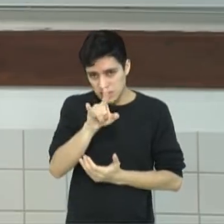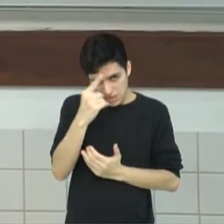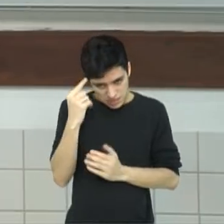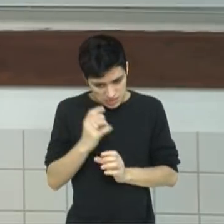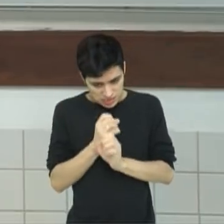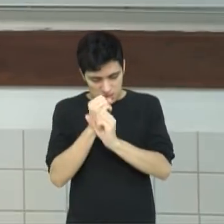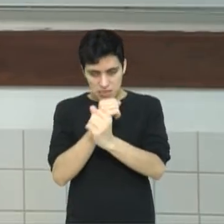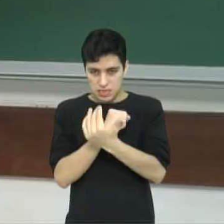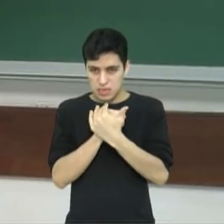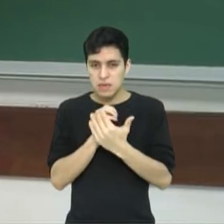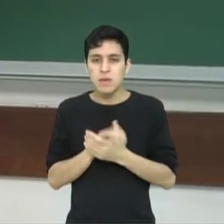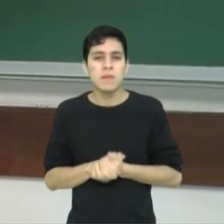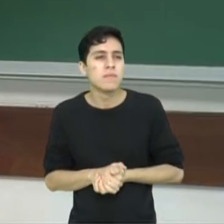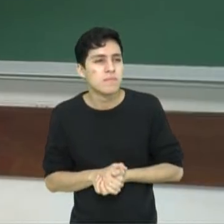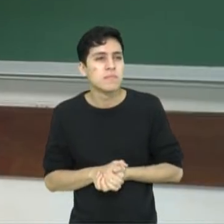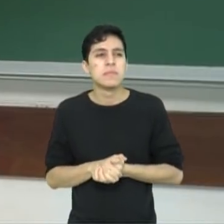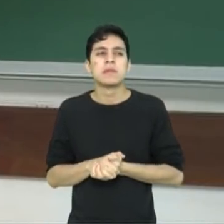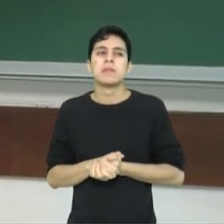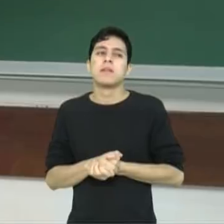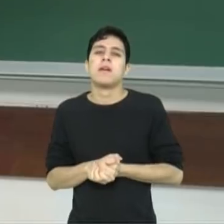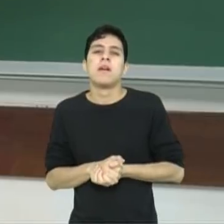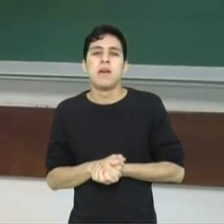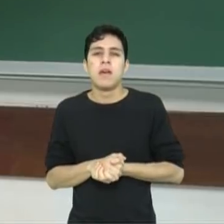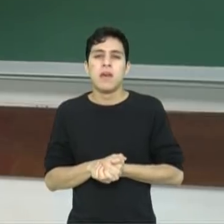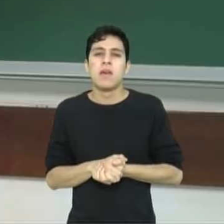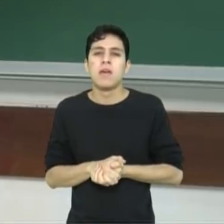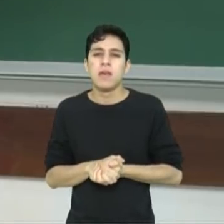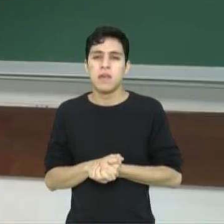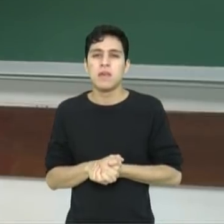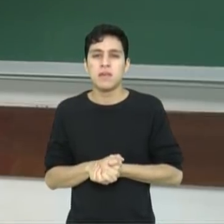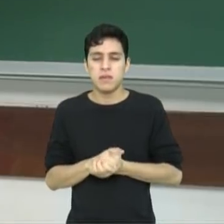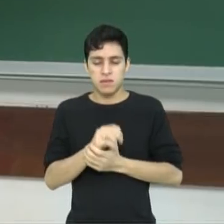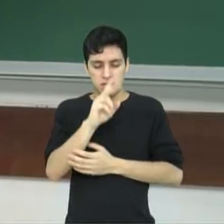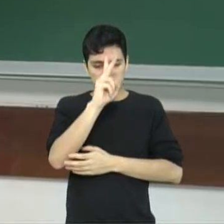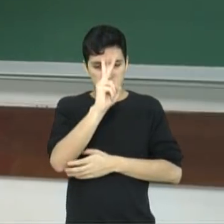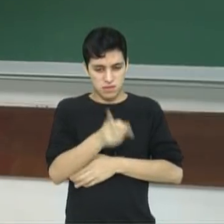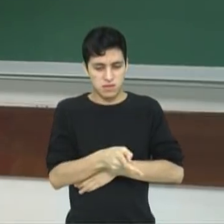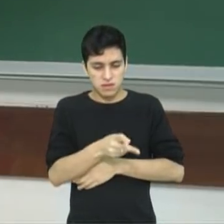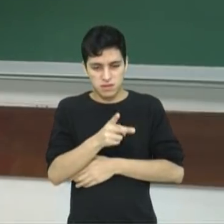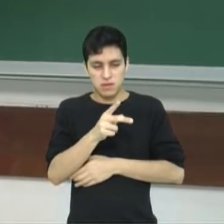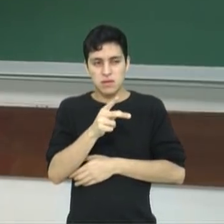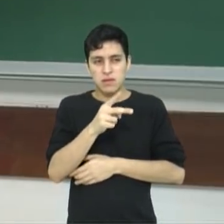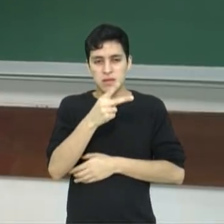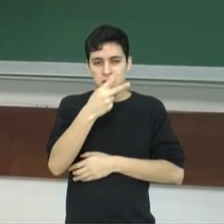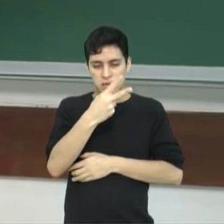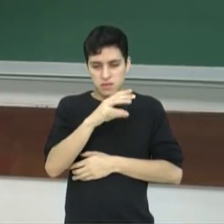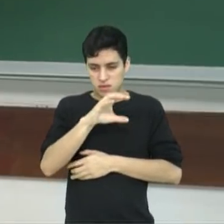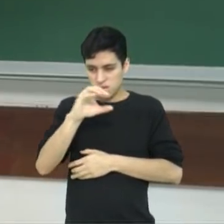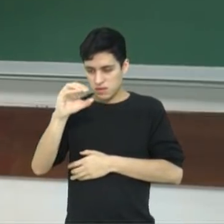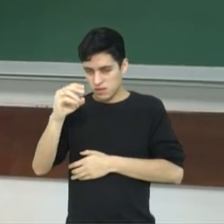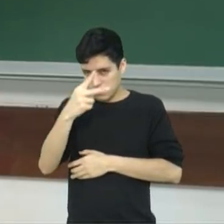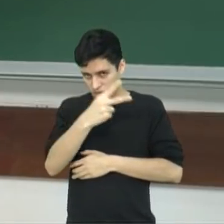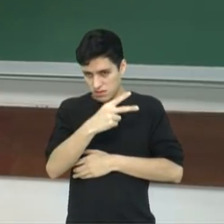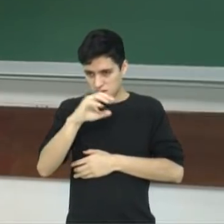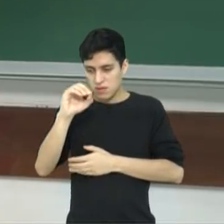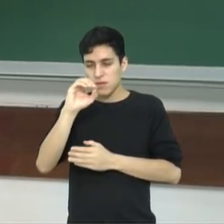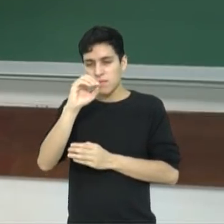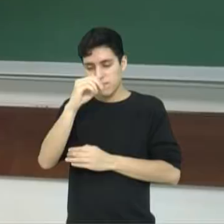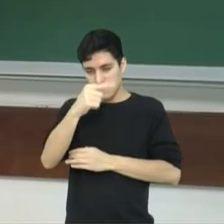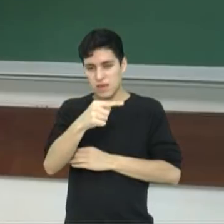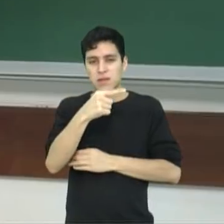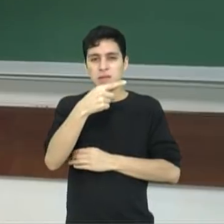seus seguidores conquistaram Meca, ele retorna, inclusive é chamado de Guerra Santa, na força das armas,